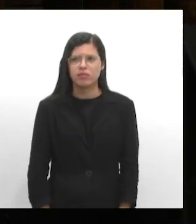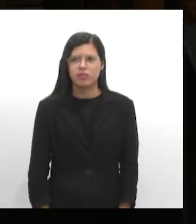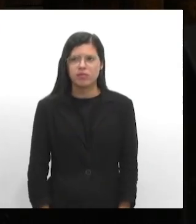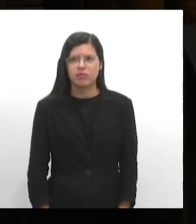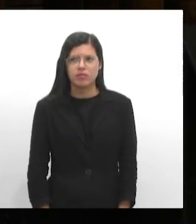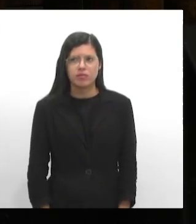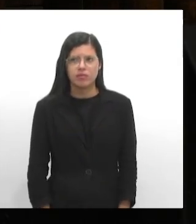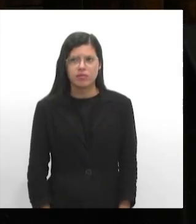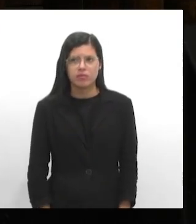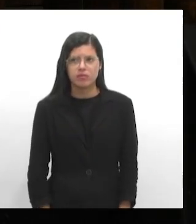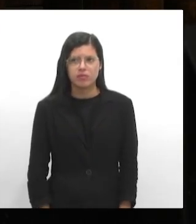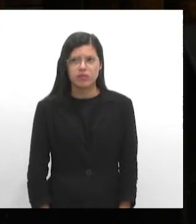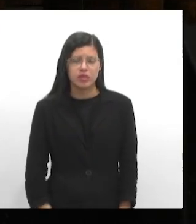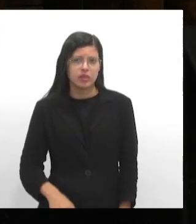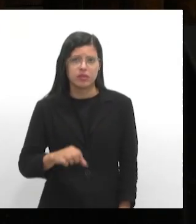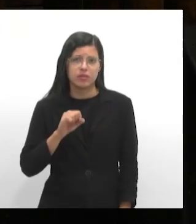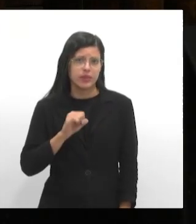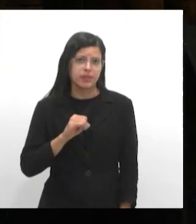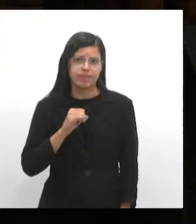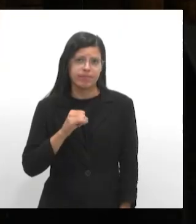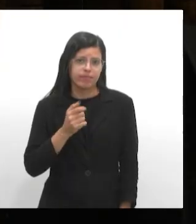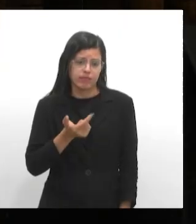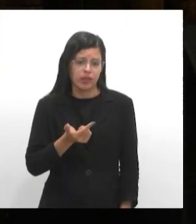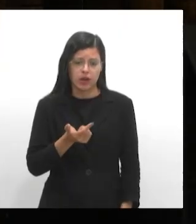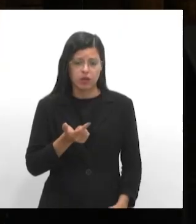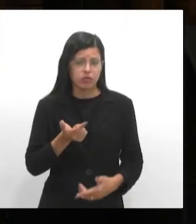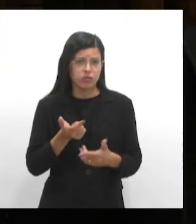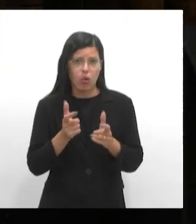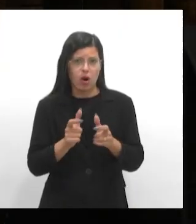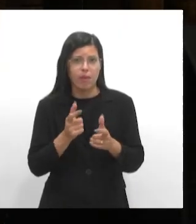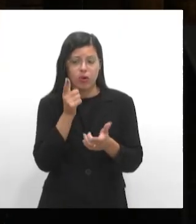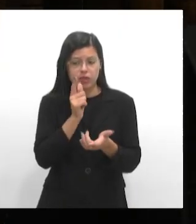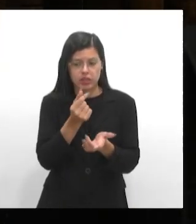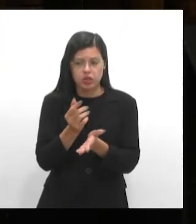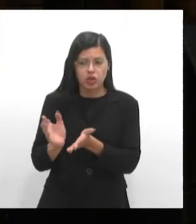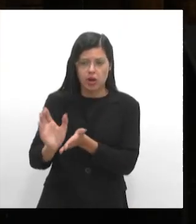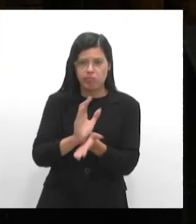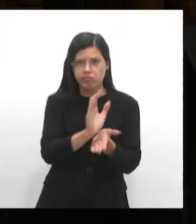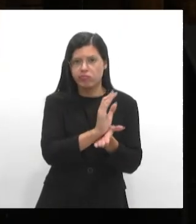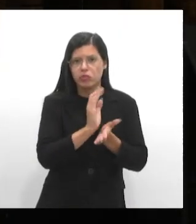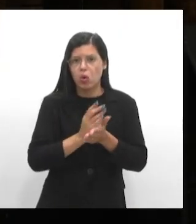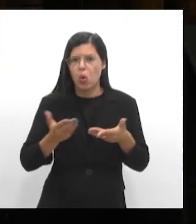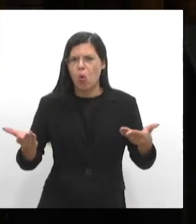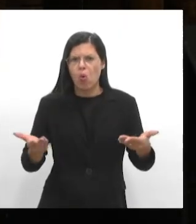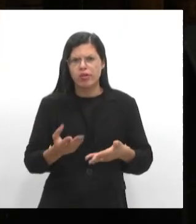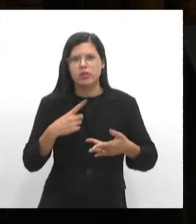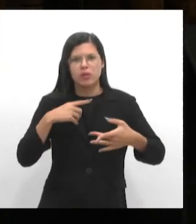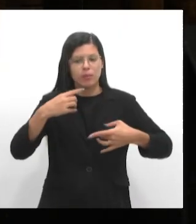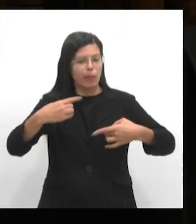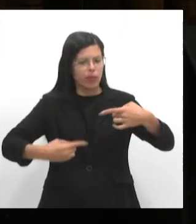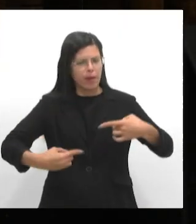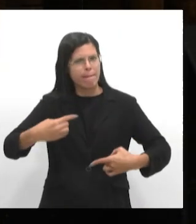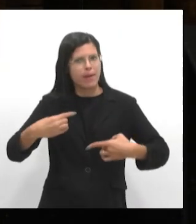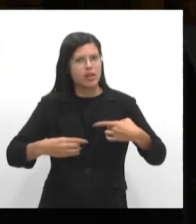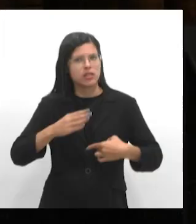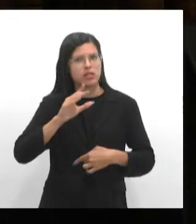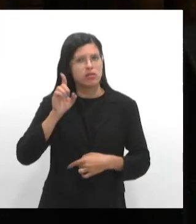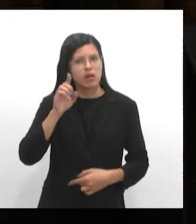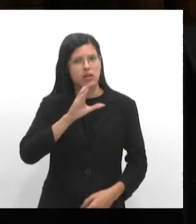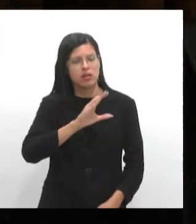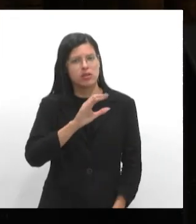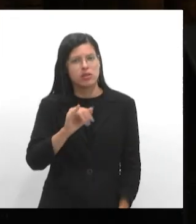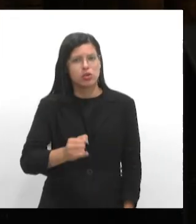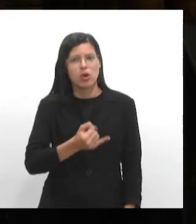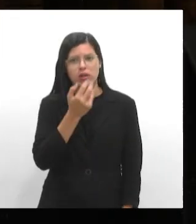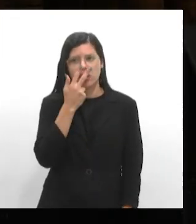Senão a gente não tem onde tirar dinheiro. E hoje travamos um embate na CCJ que